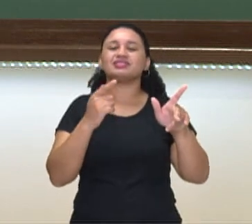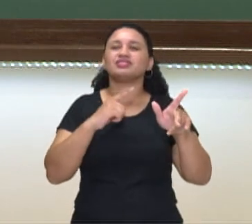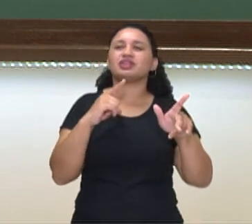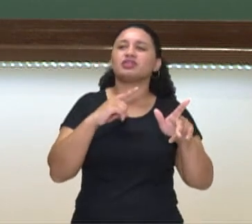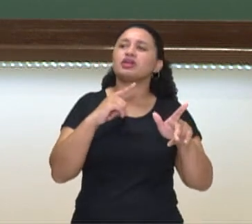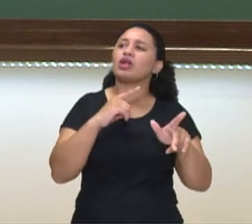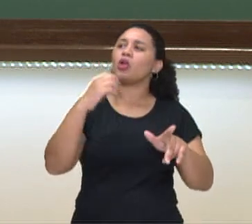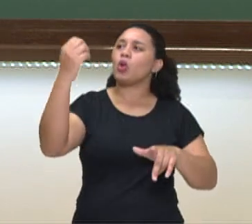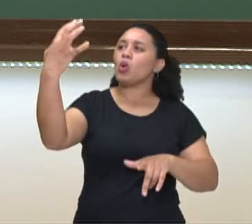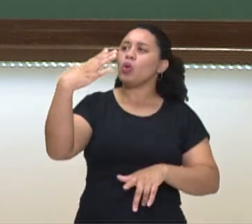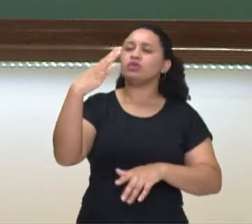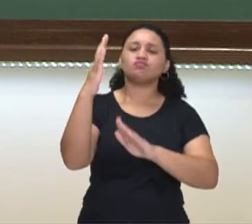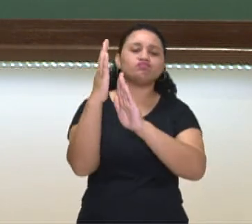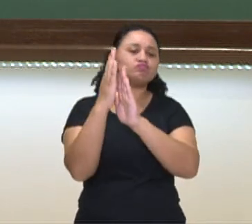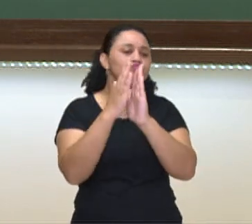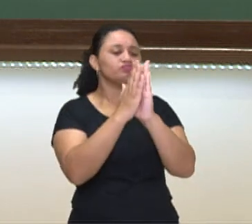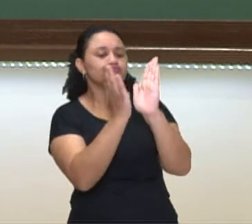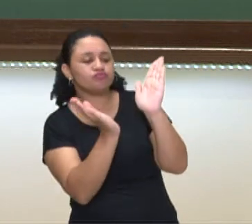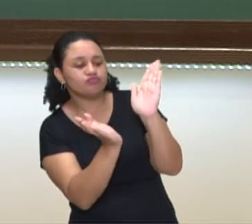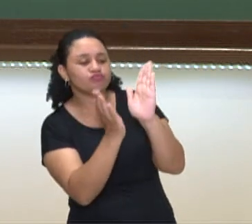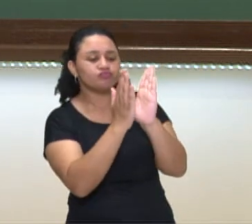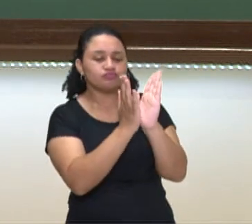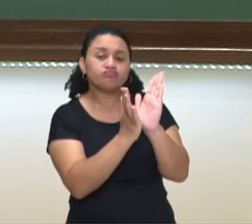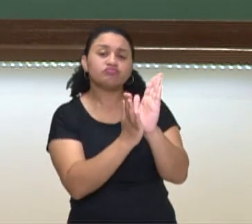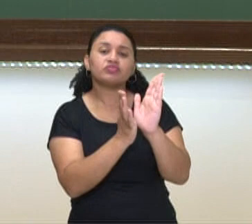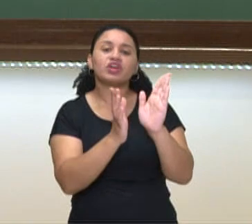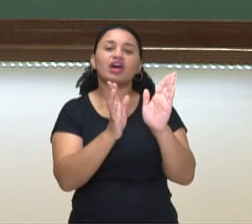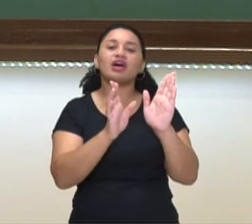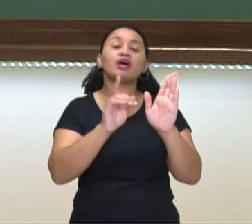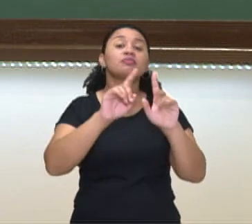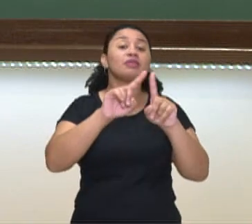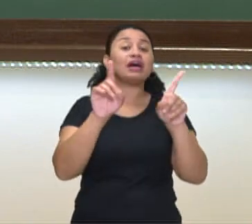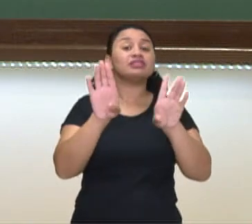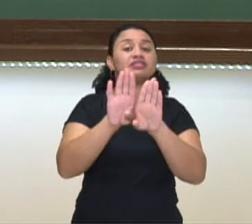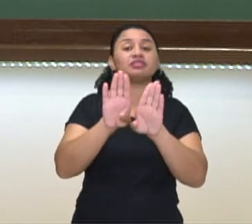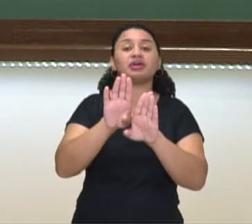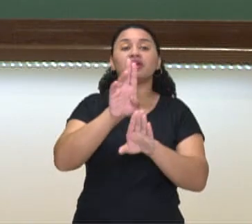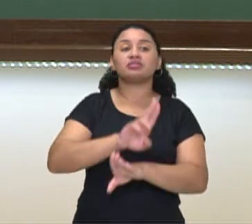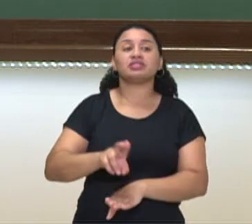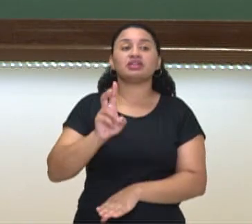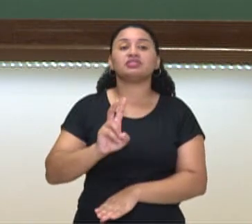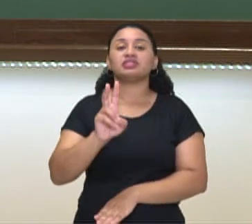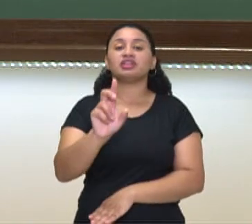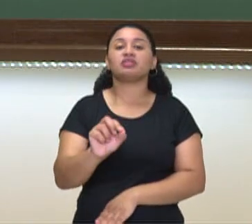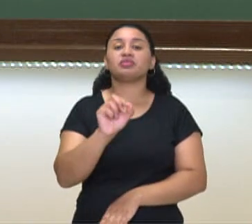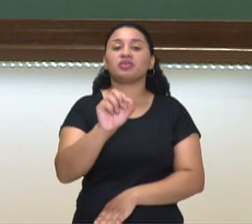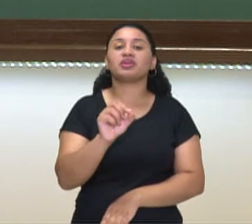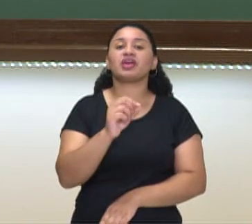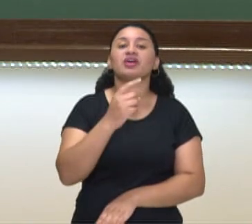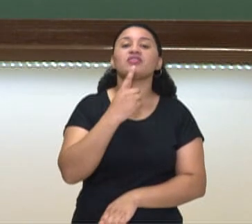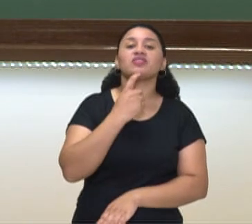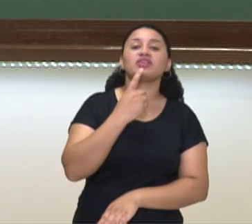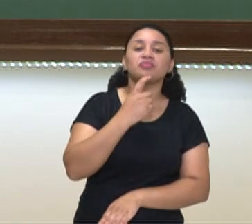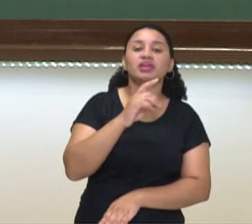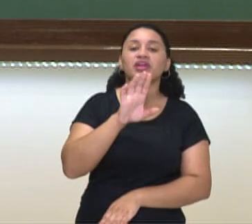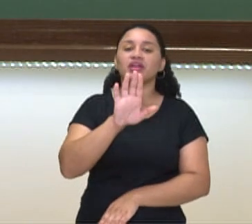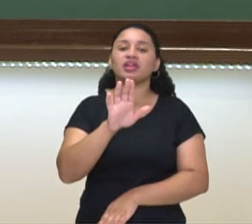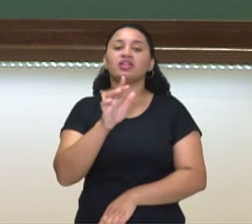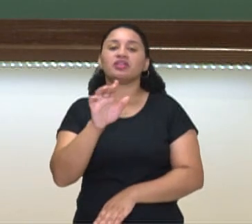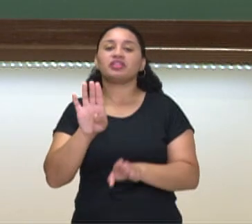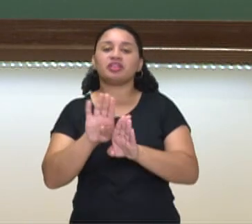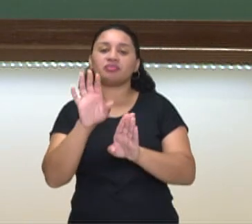luz, mas o vermelho e o verde era muito utilizado. Ali, voltando um pouquinho, tá?